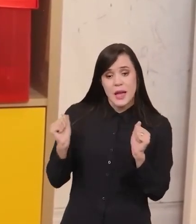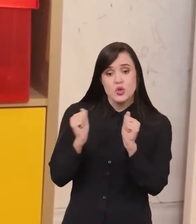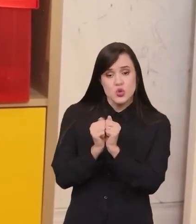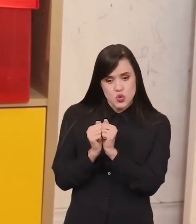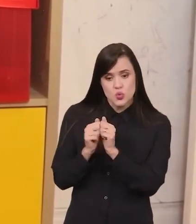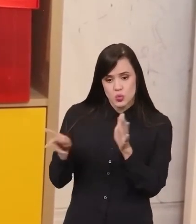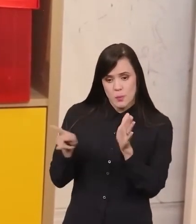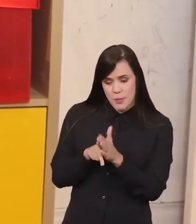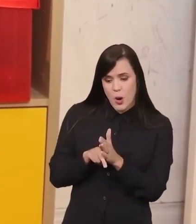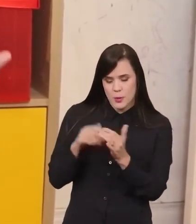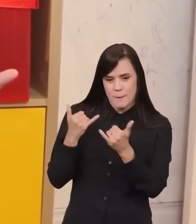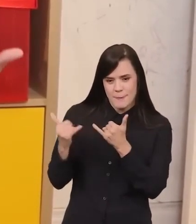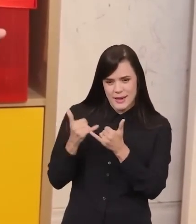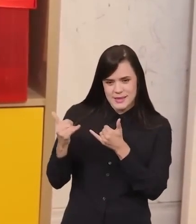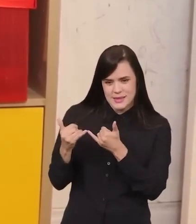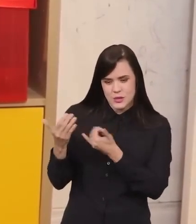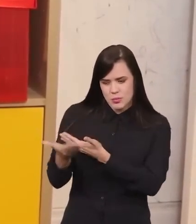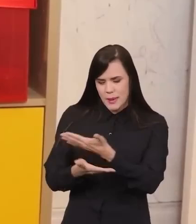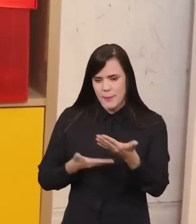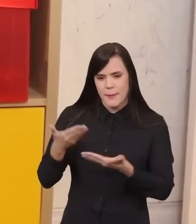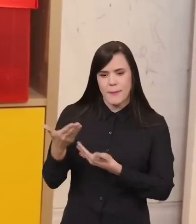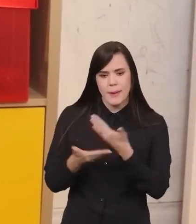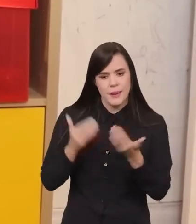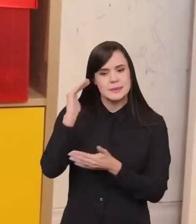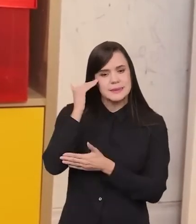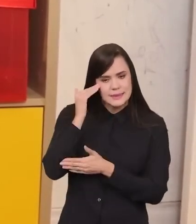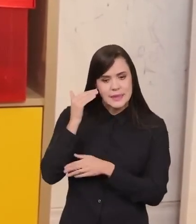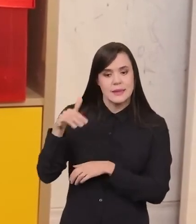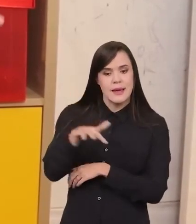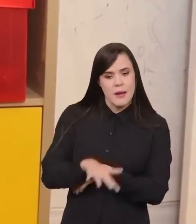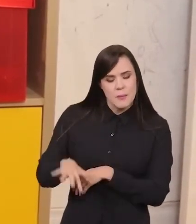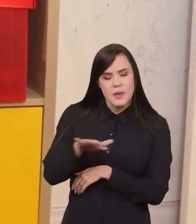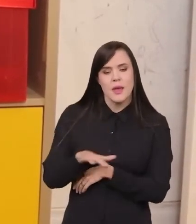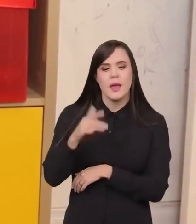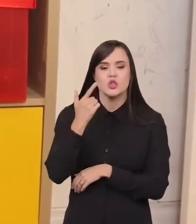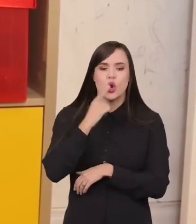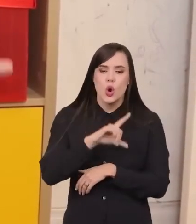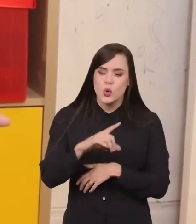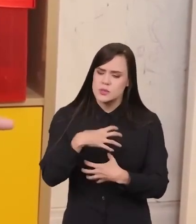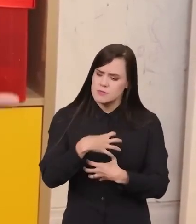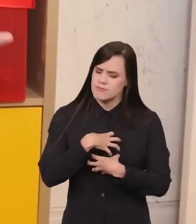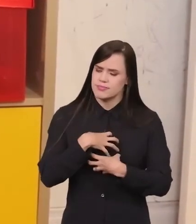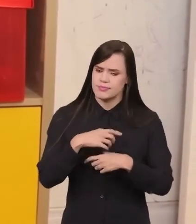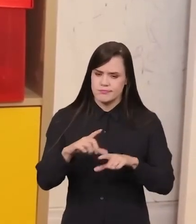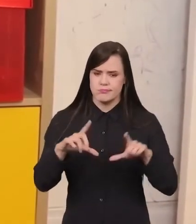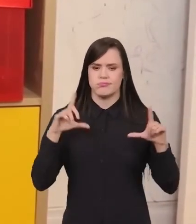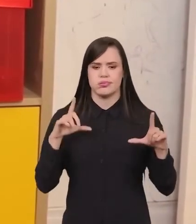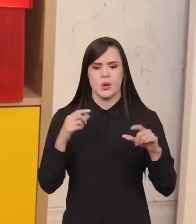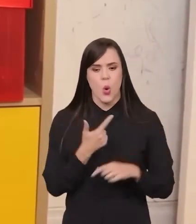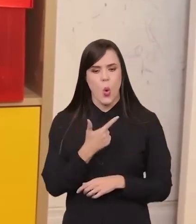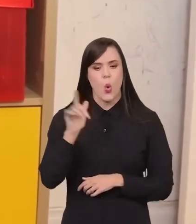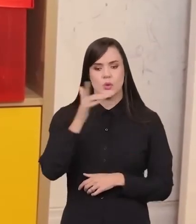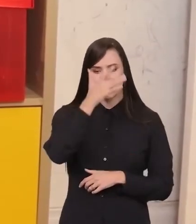seus próprios pares para elas poderem, inclusive, se entender naquele espaço, conseguir se empoderar, assim, ver que elas também têm